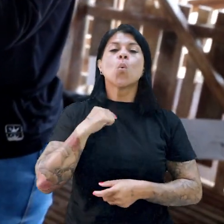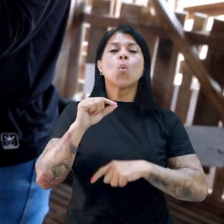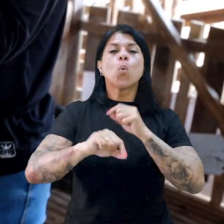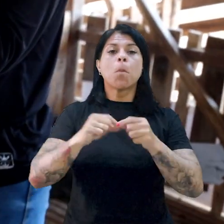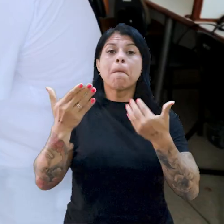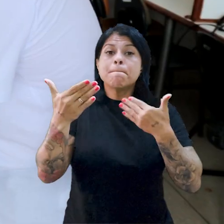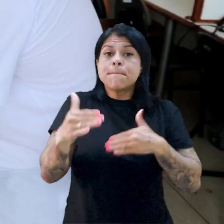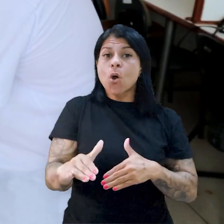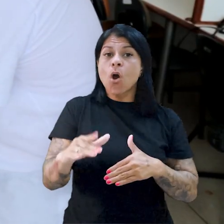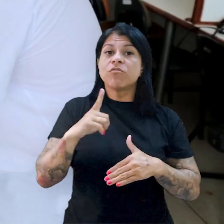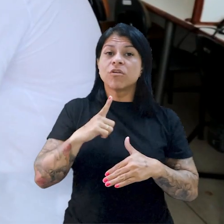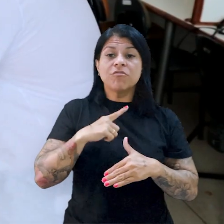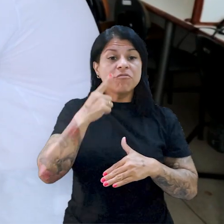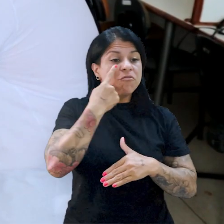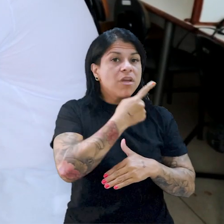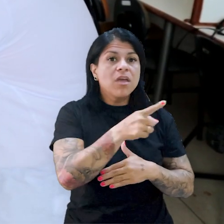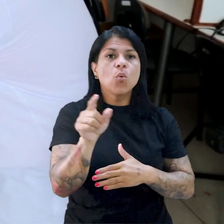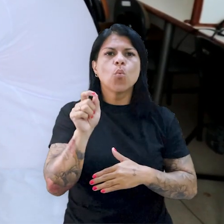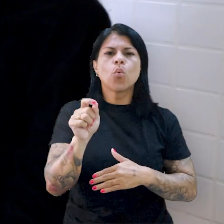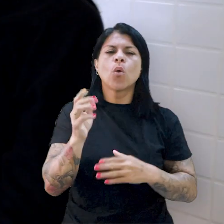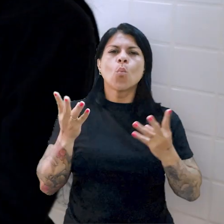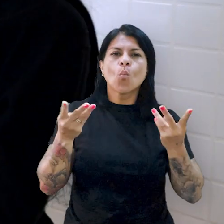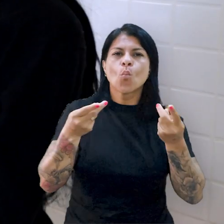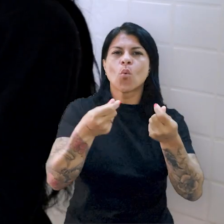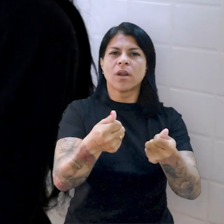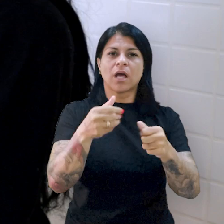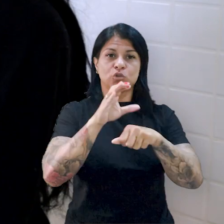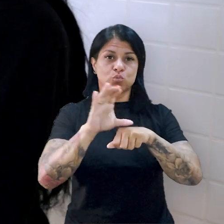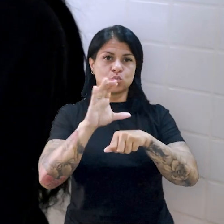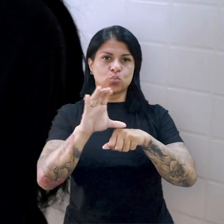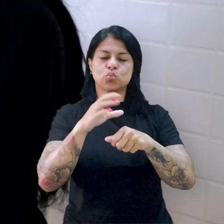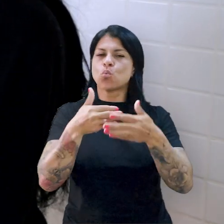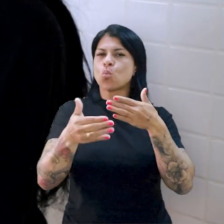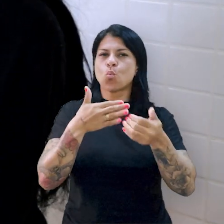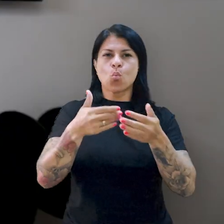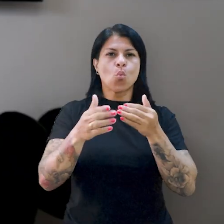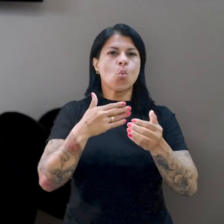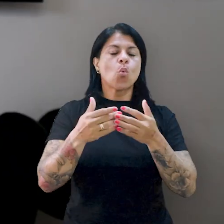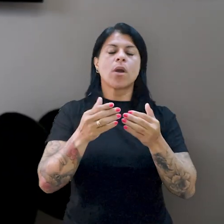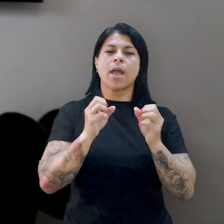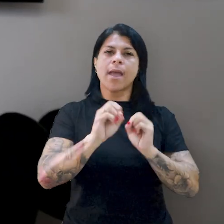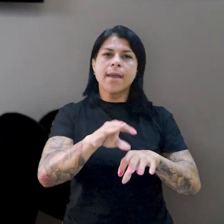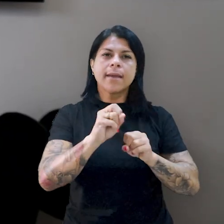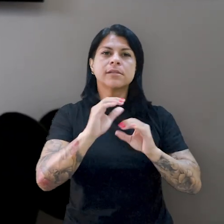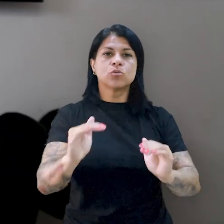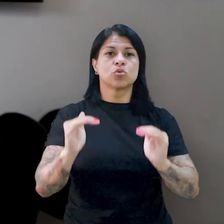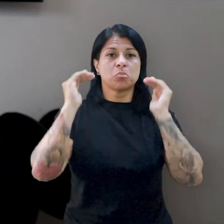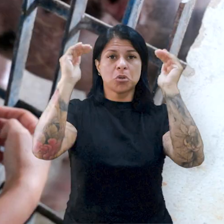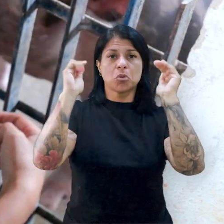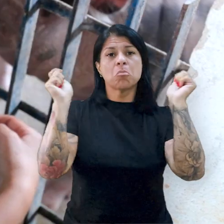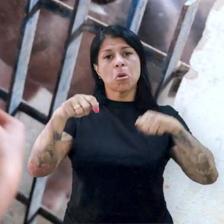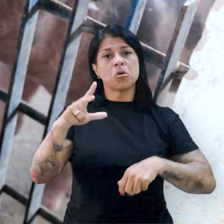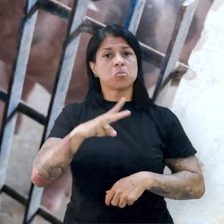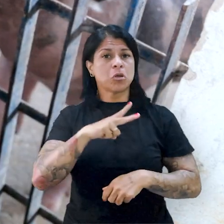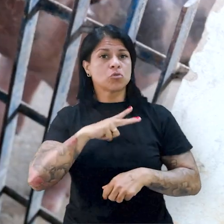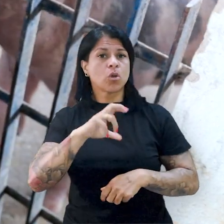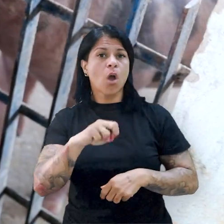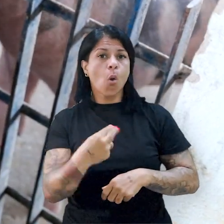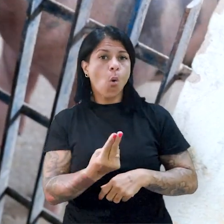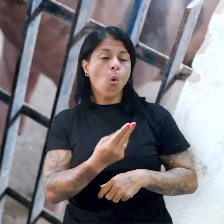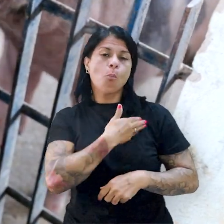essencial para medir a qualidade dos cursos oferecidos pelas instituições de ensino superior em todo o país, tanto públicas